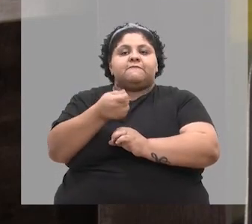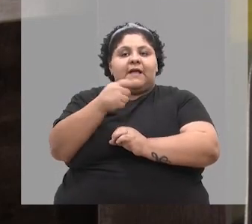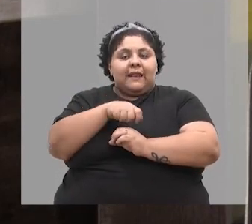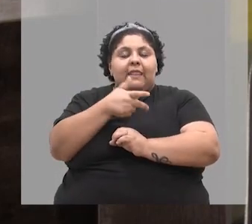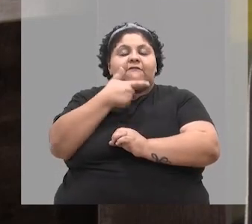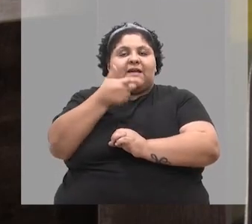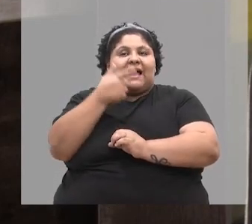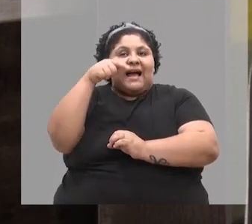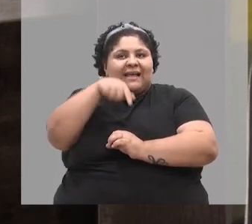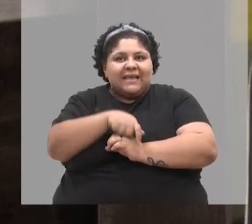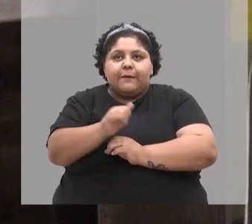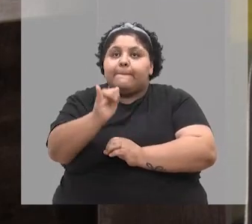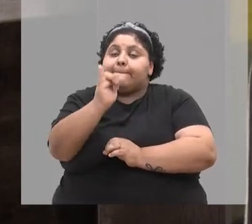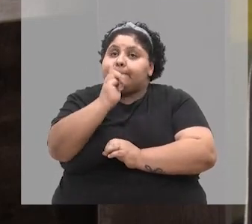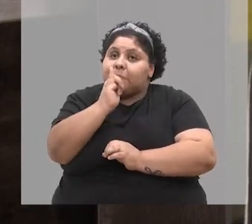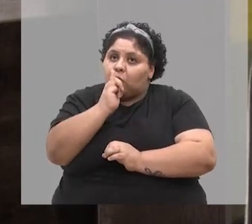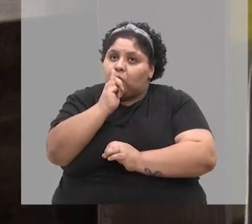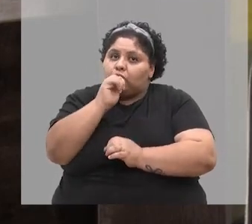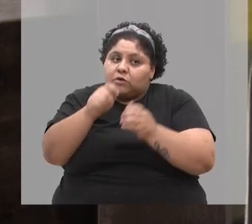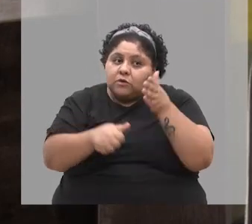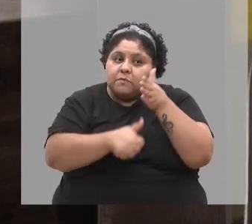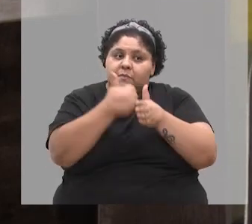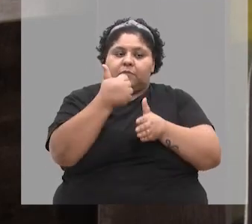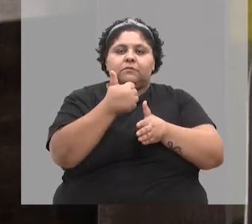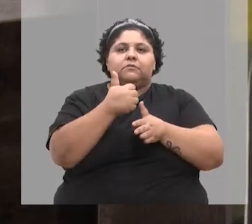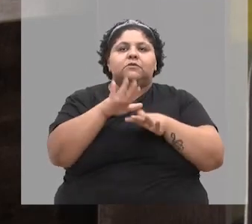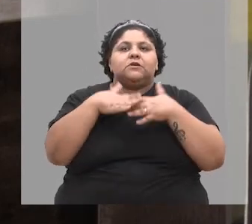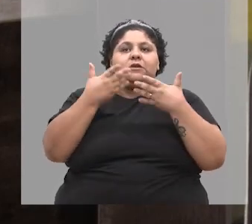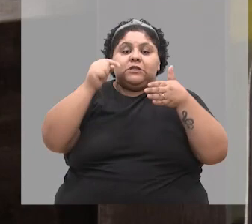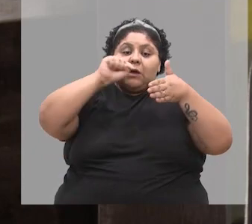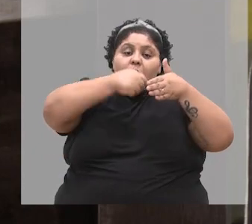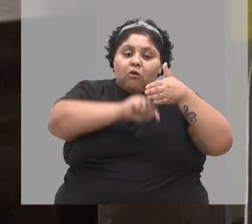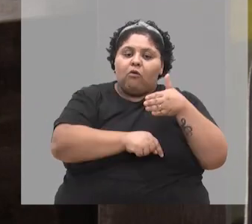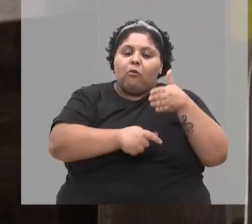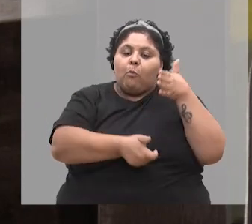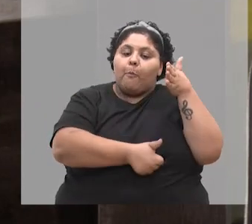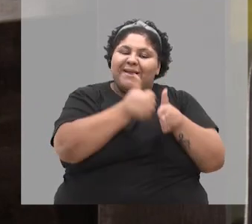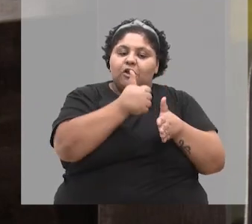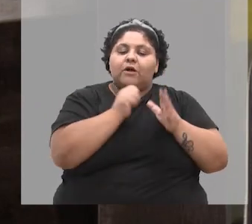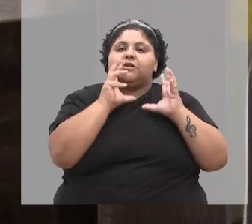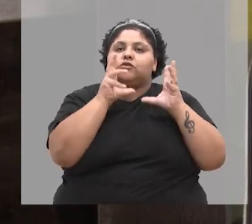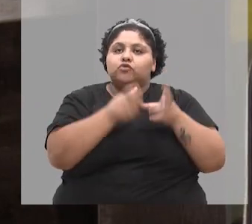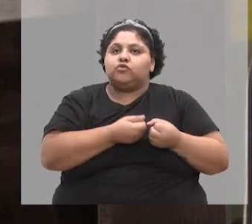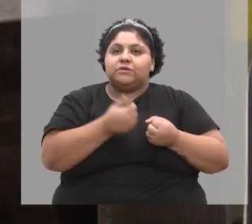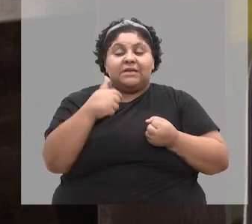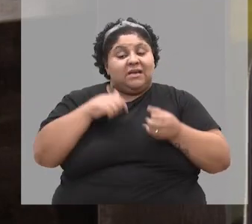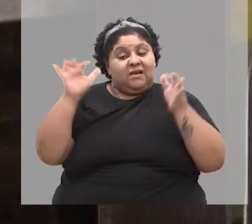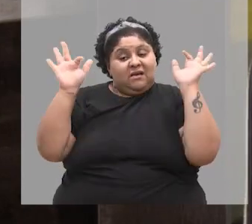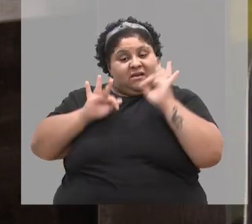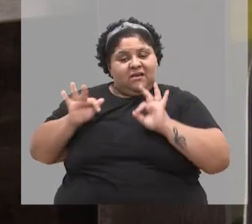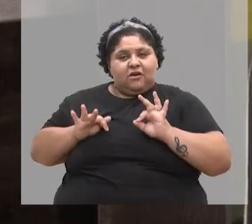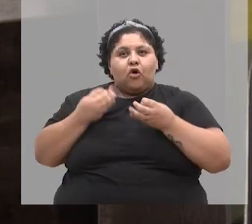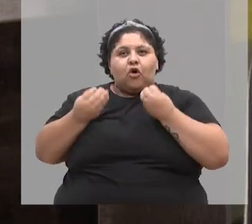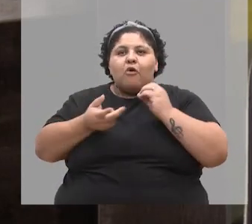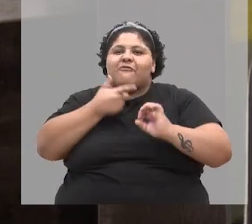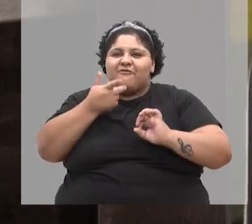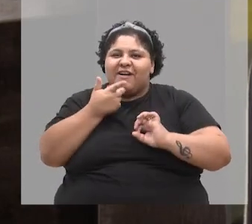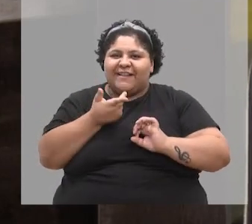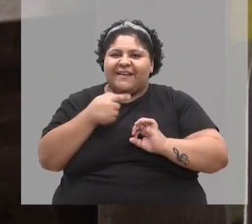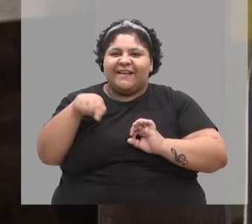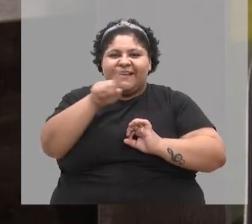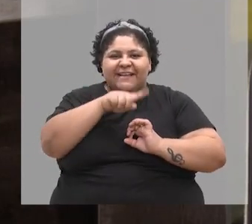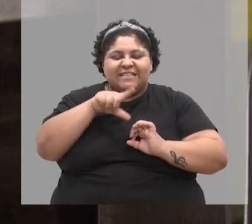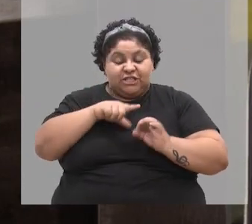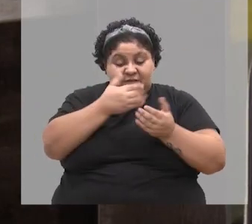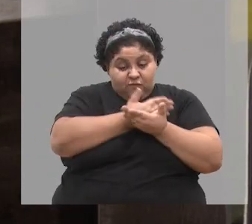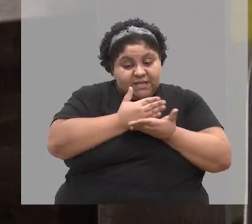Caxias é exemplo para vários municípios, se qualifique ainda mais. Então, o fundo, ele viabiliza tudo isso, e eu fico muito feliz porque é como